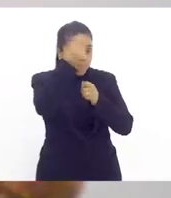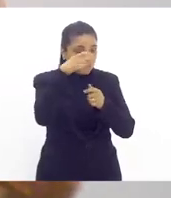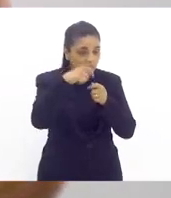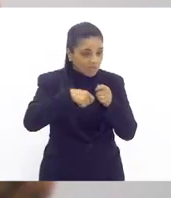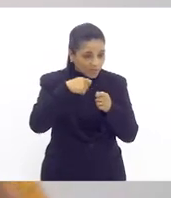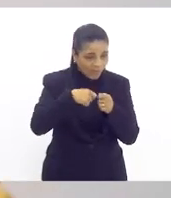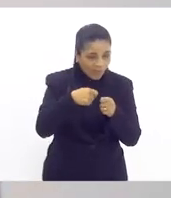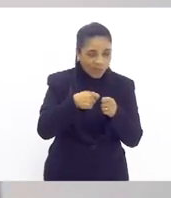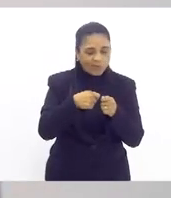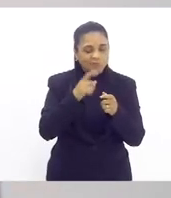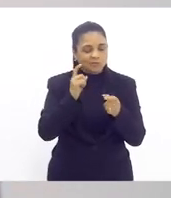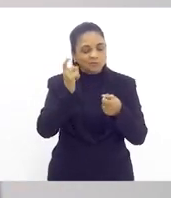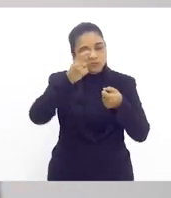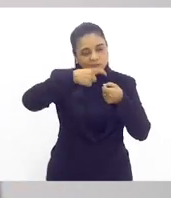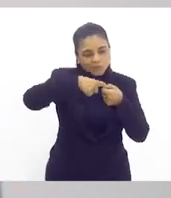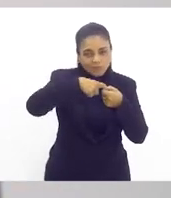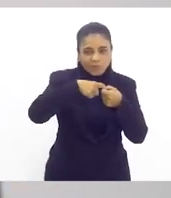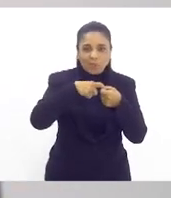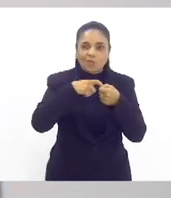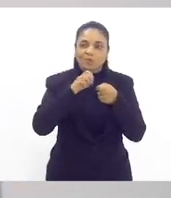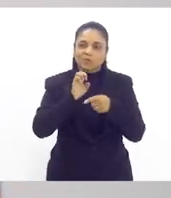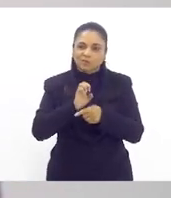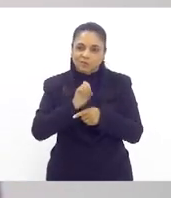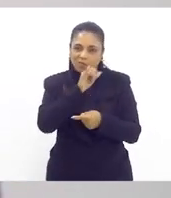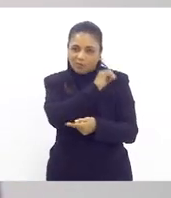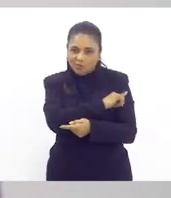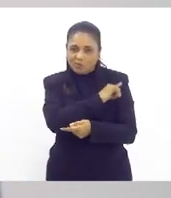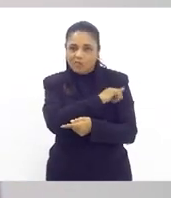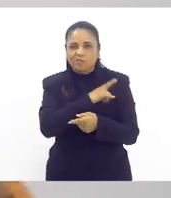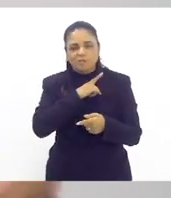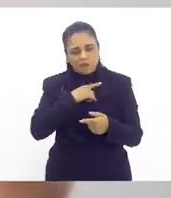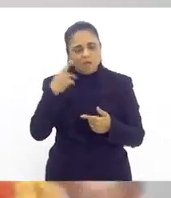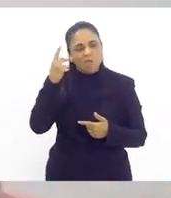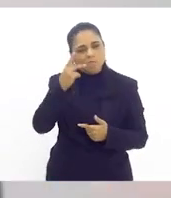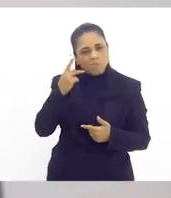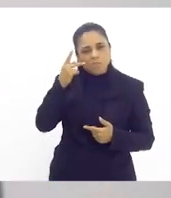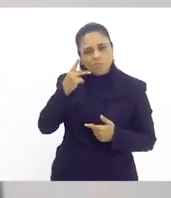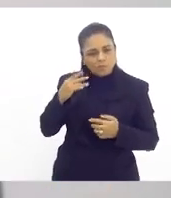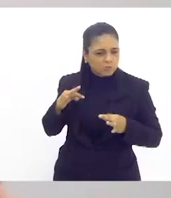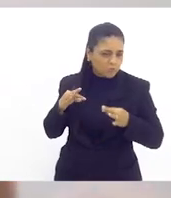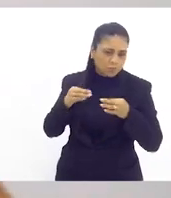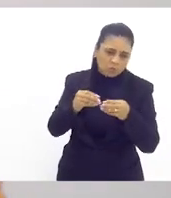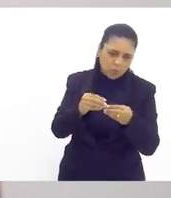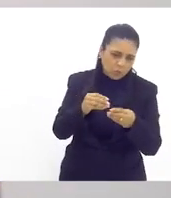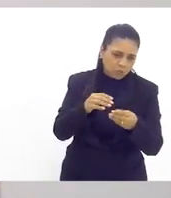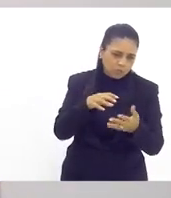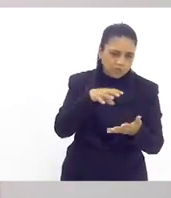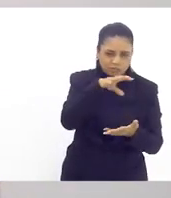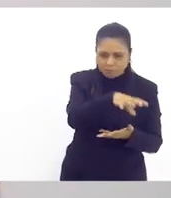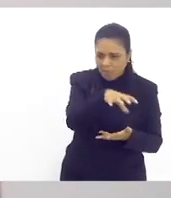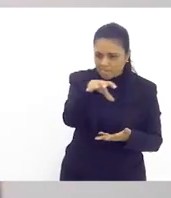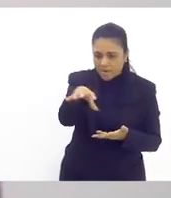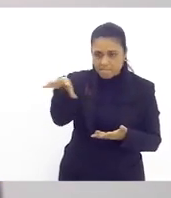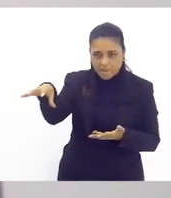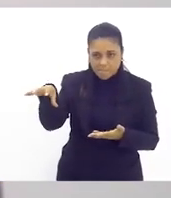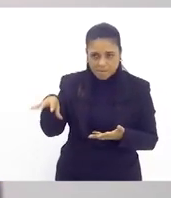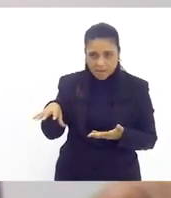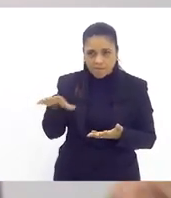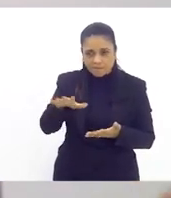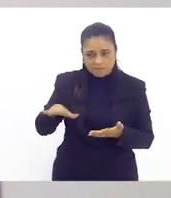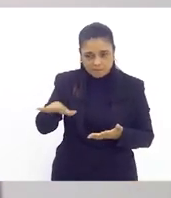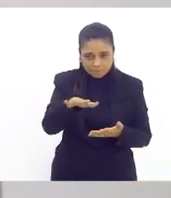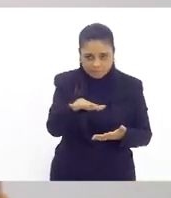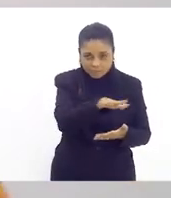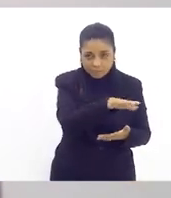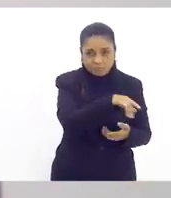é do interior do Estado então assim tem política customizada para todos os segmentos e a ideia